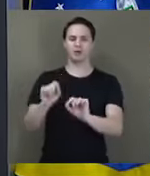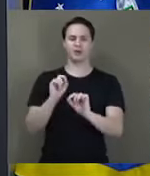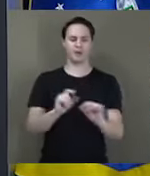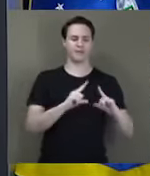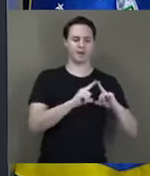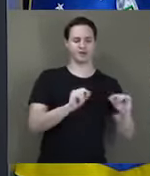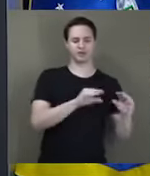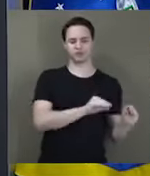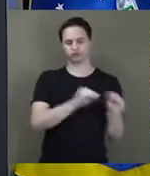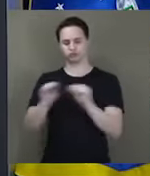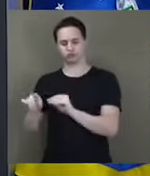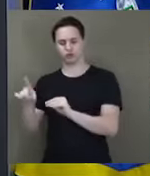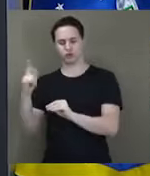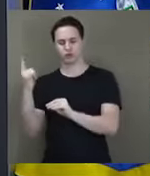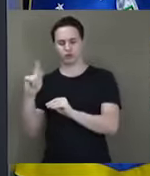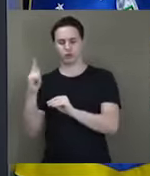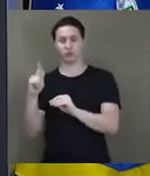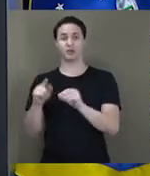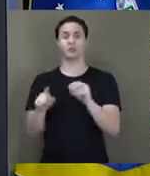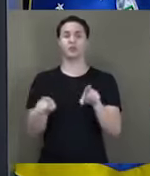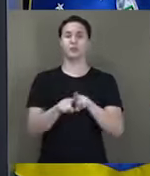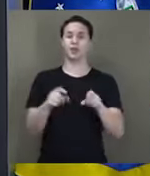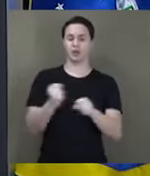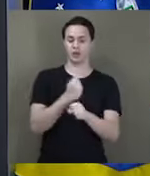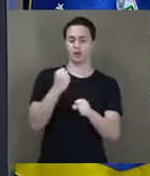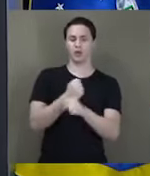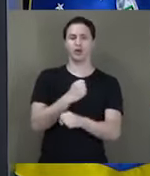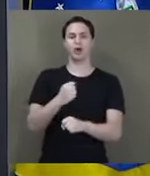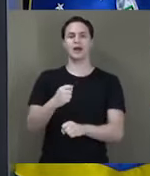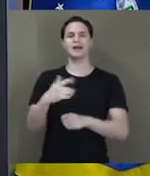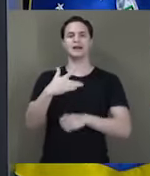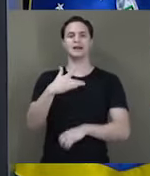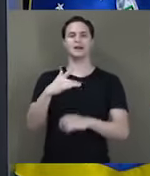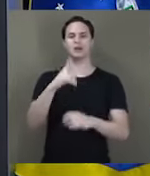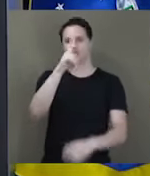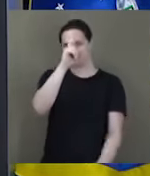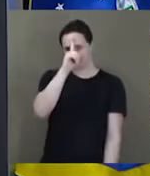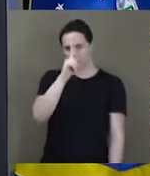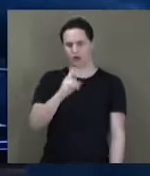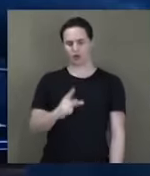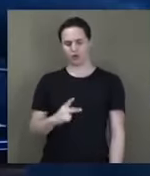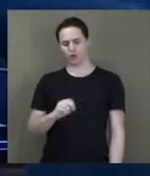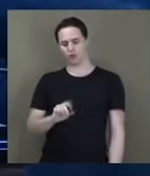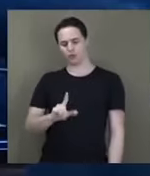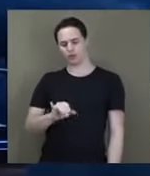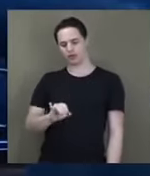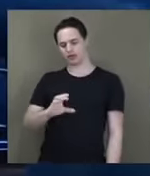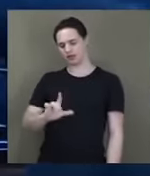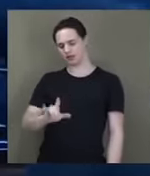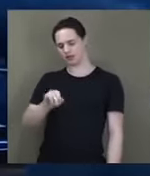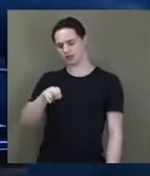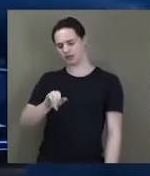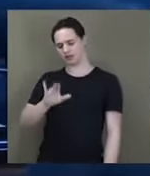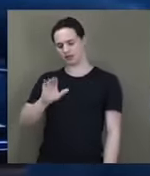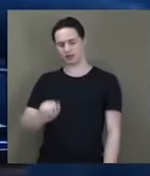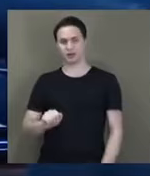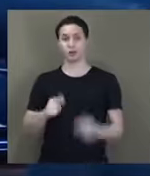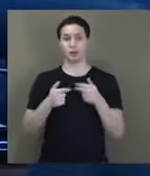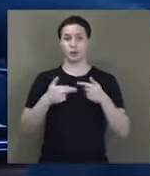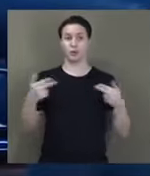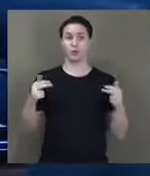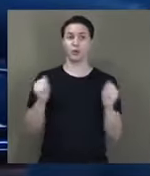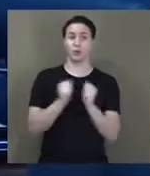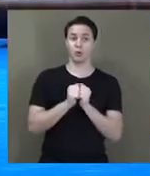de policlínicas e de tantas outras obras históricas como rodovias milhares de